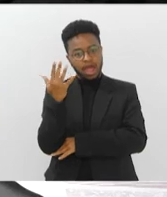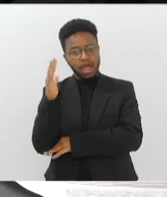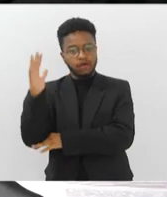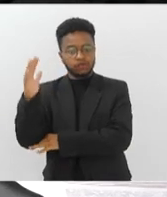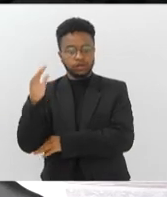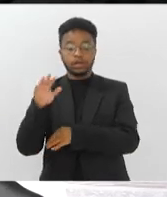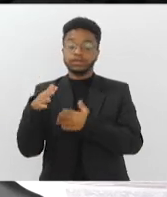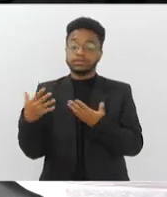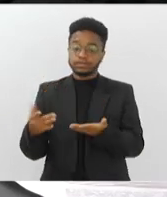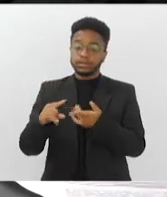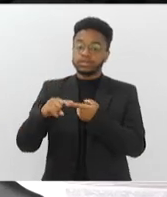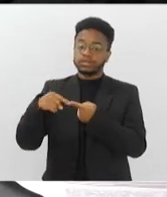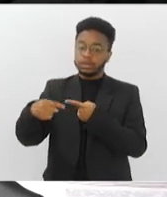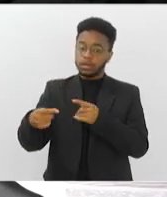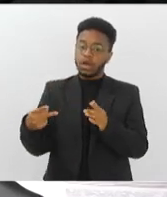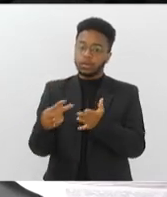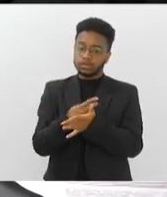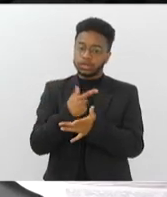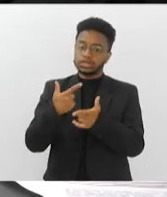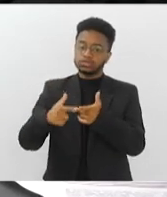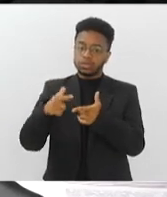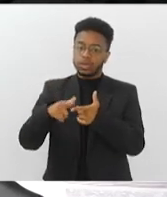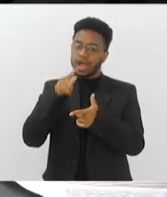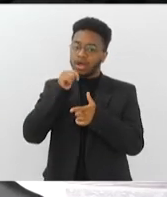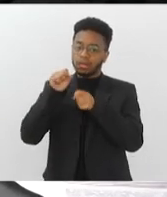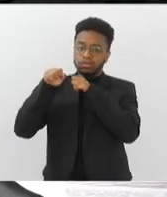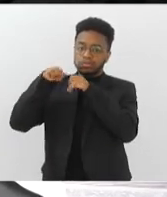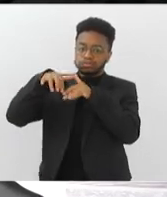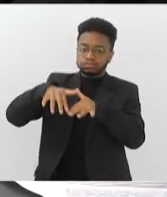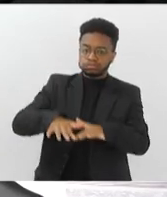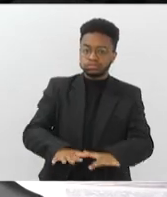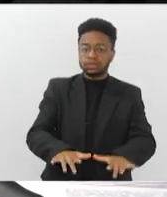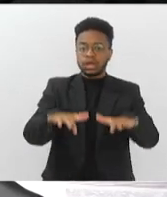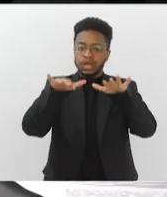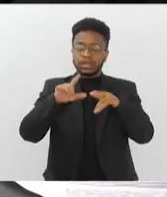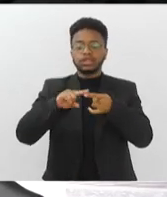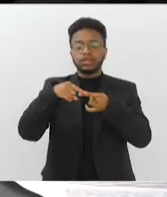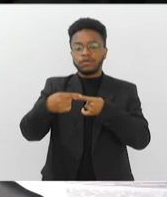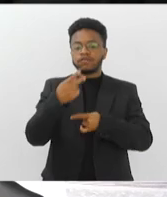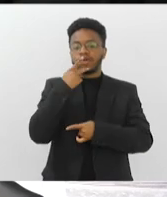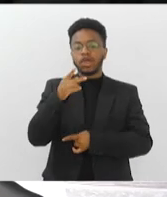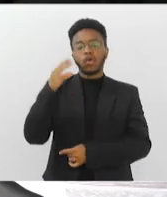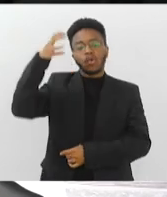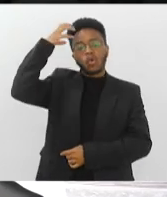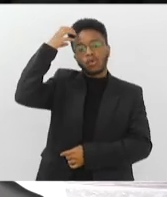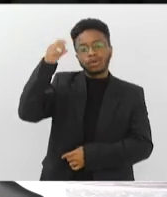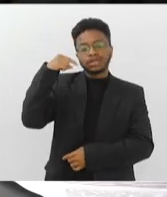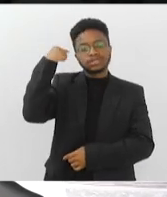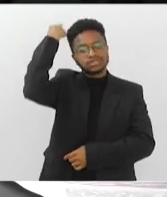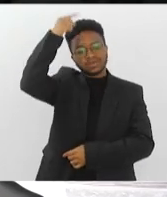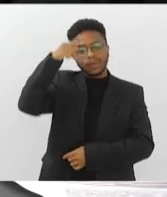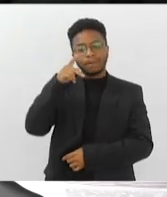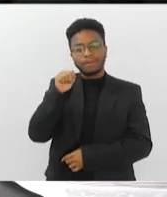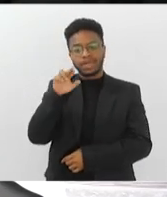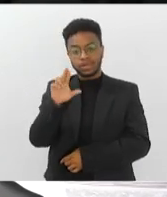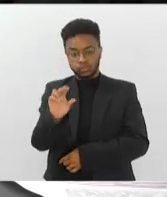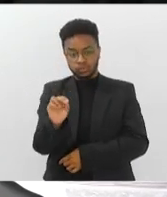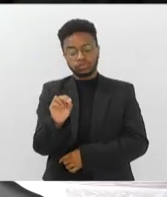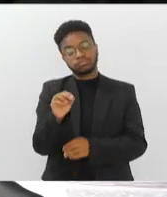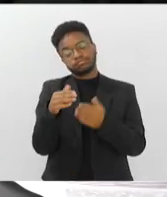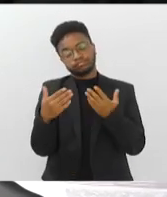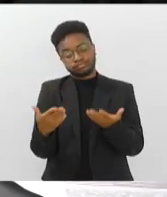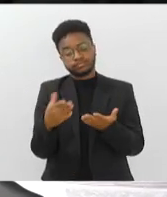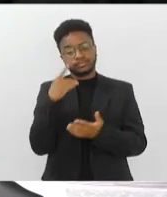essas questões inundam todas e depois se põe a culpa em São Pedro, o próprio São Pedro, deputado